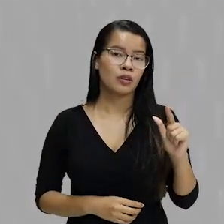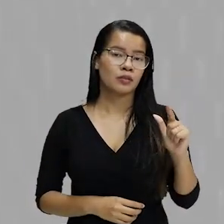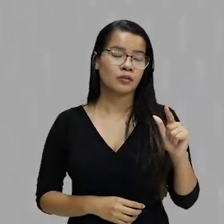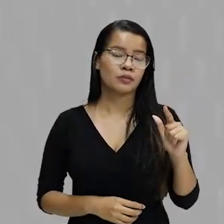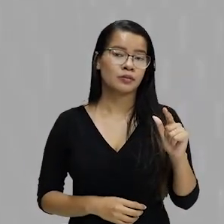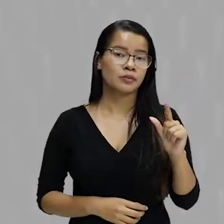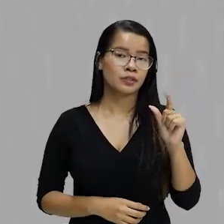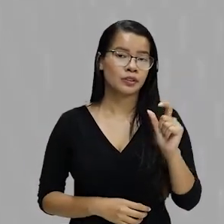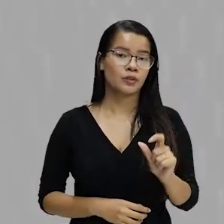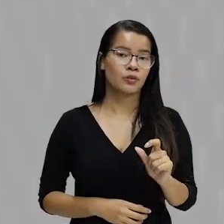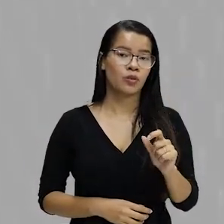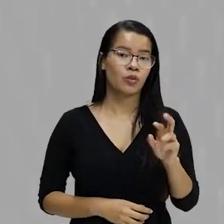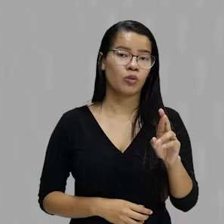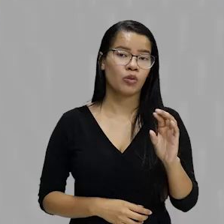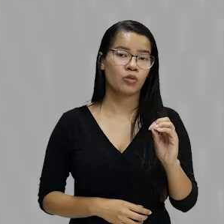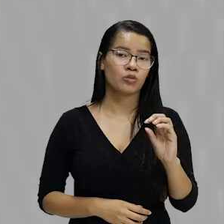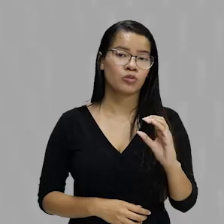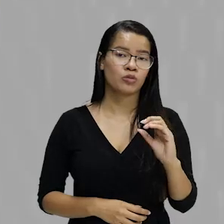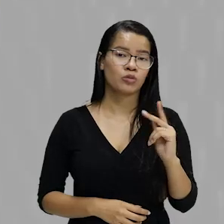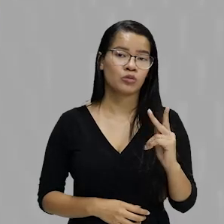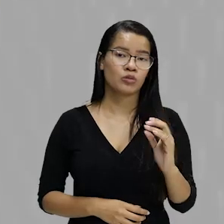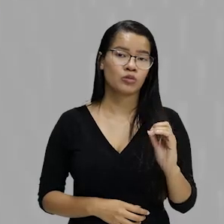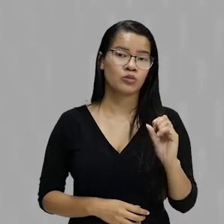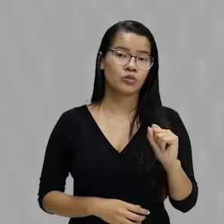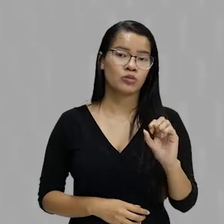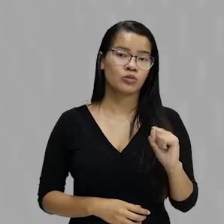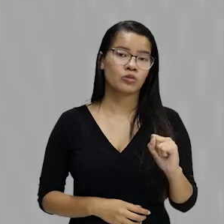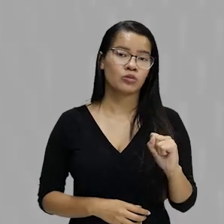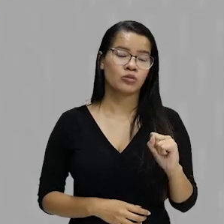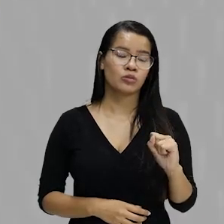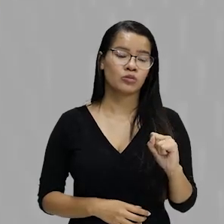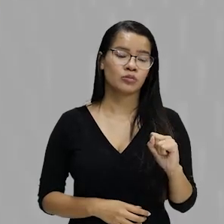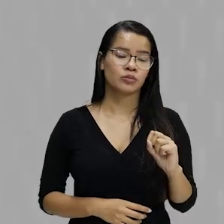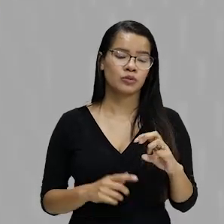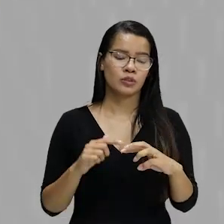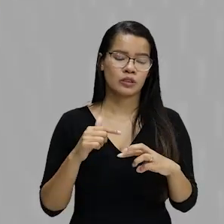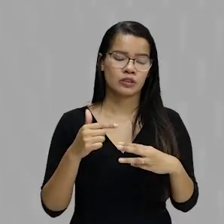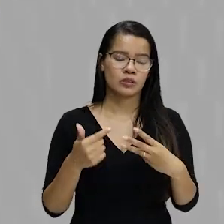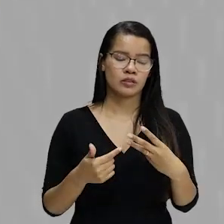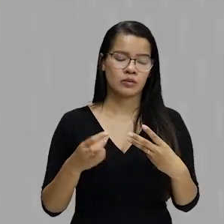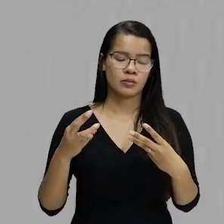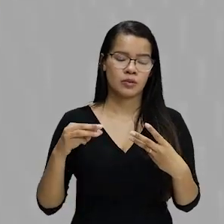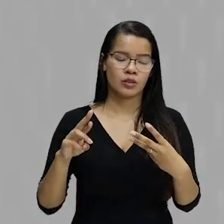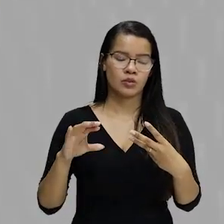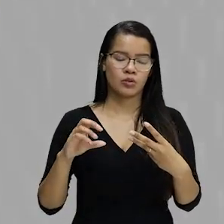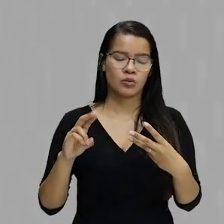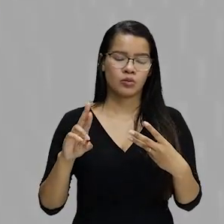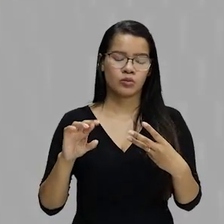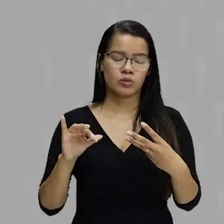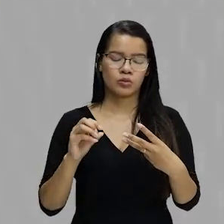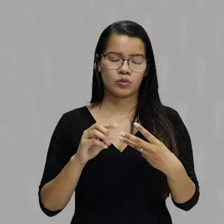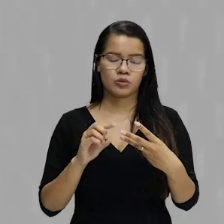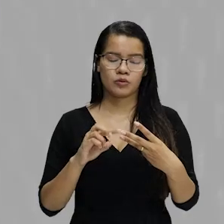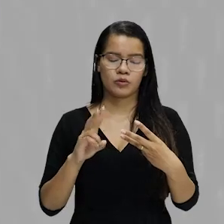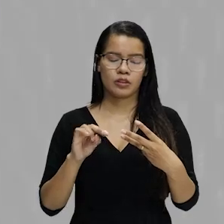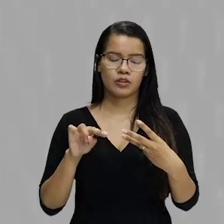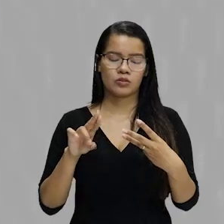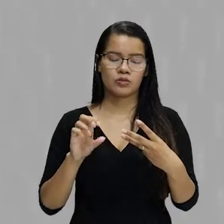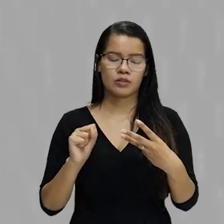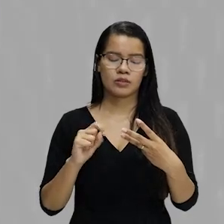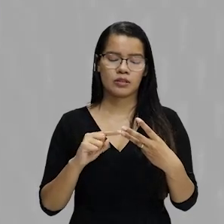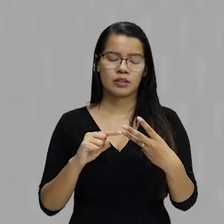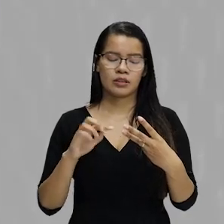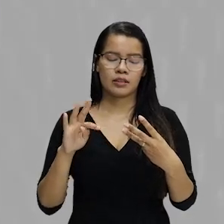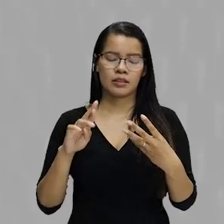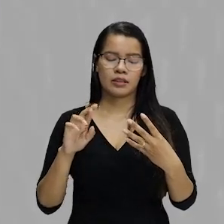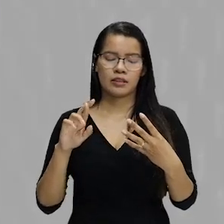planetas rochosos. Mercúrio, Vênus, Terra e Marte. Planetas rochosos. Certo? Aqueles